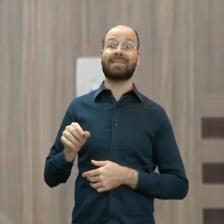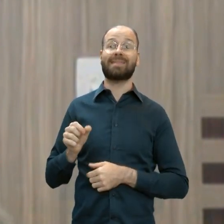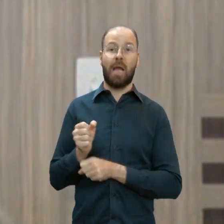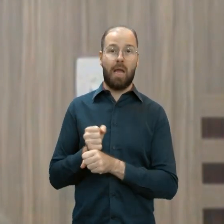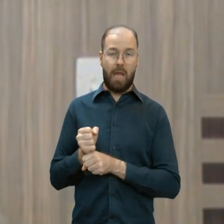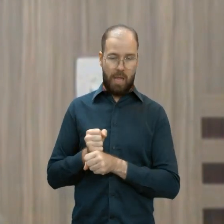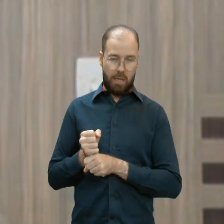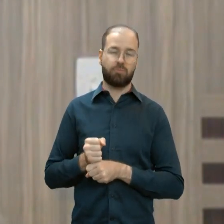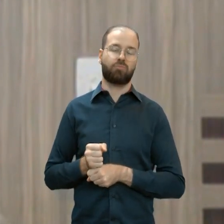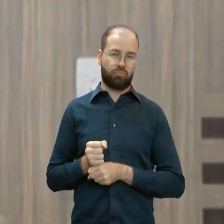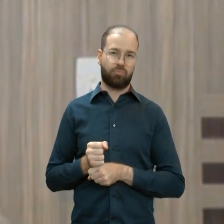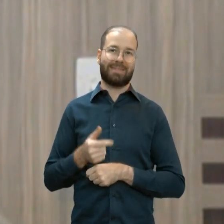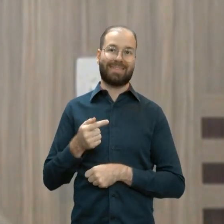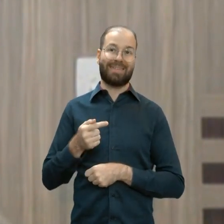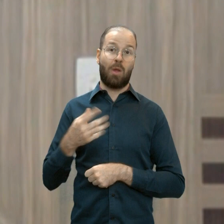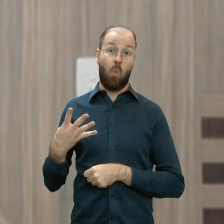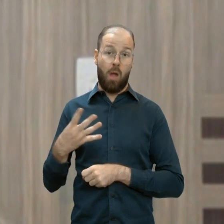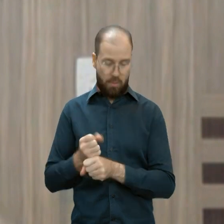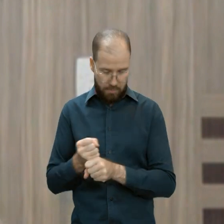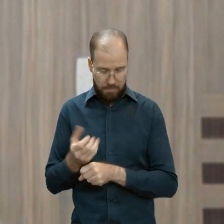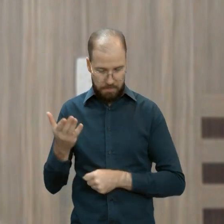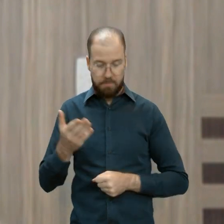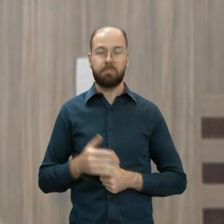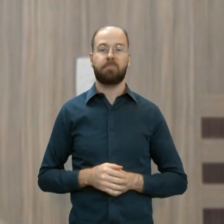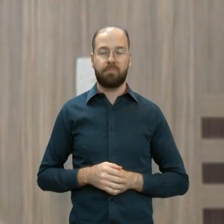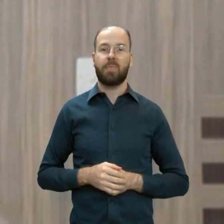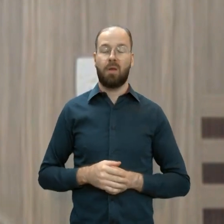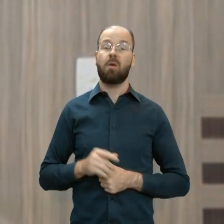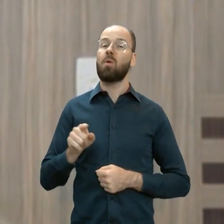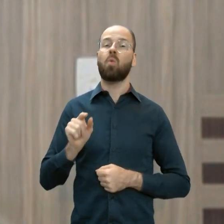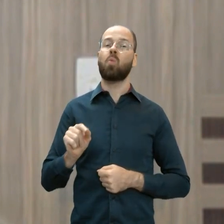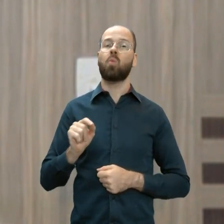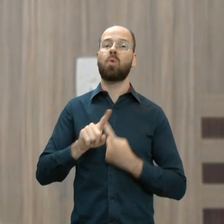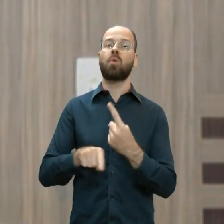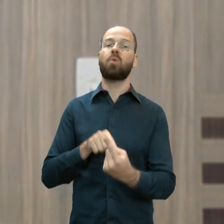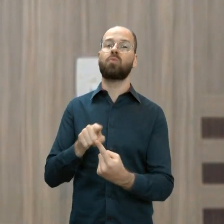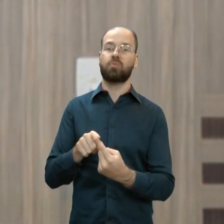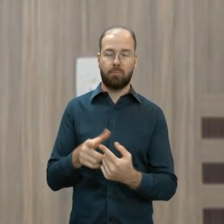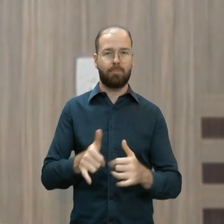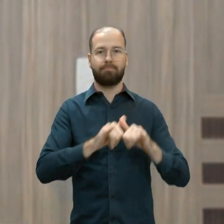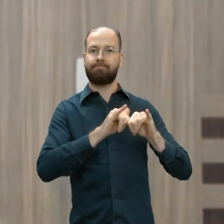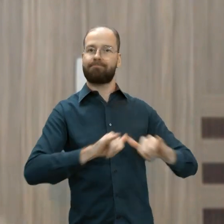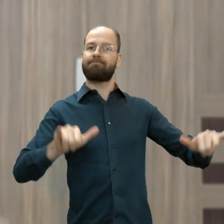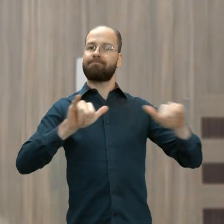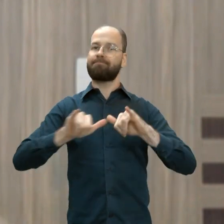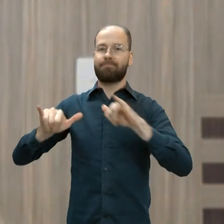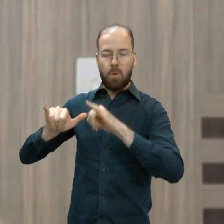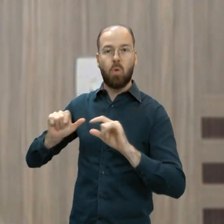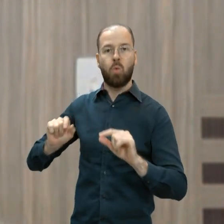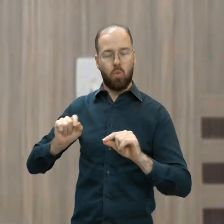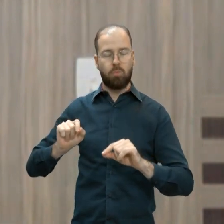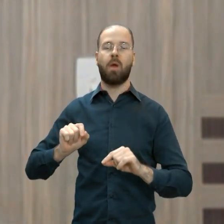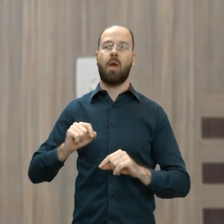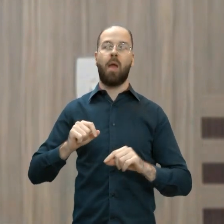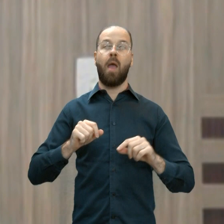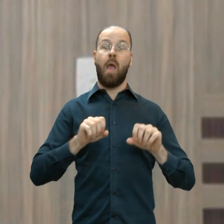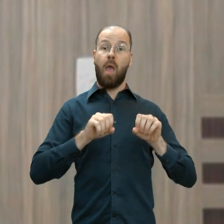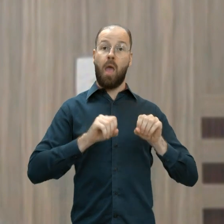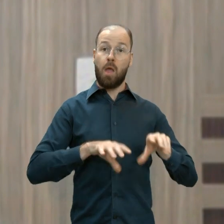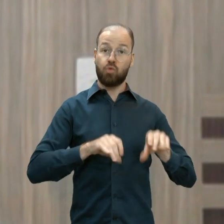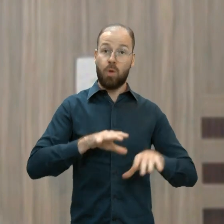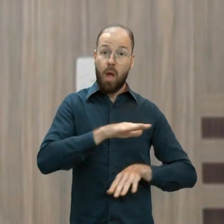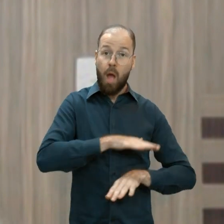54, e ela vem trazer a mensagem de que a educação musical é para todos, né? E